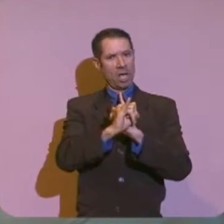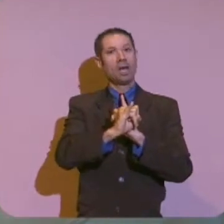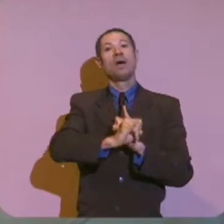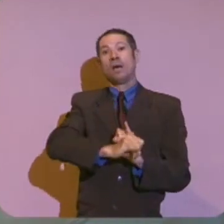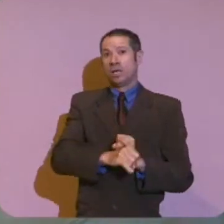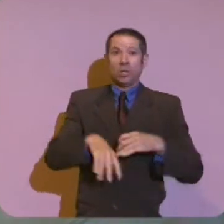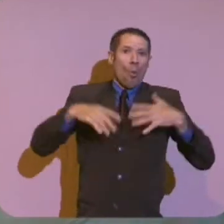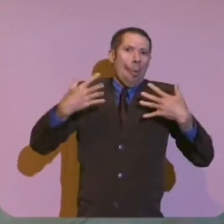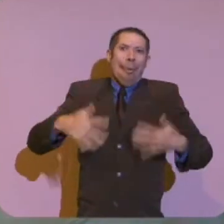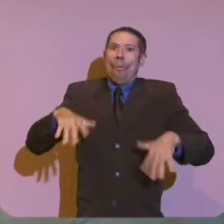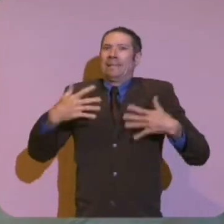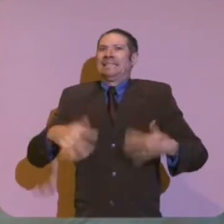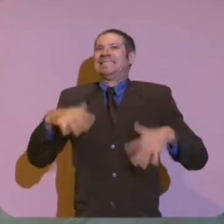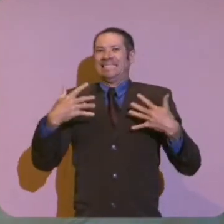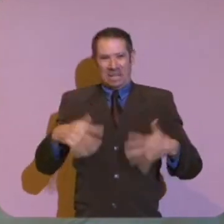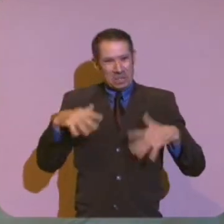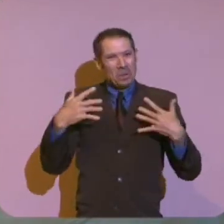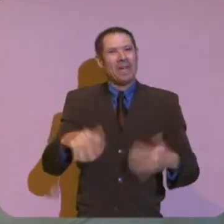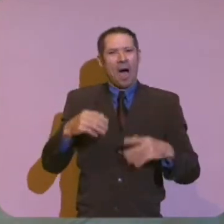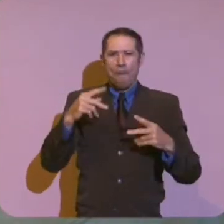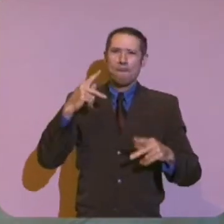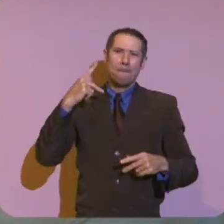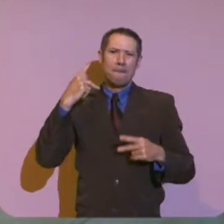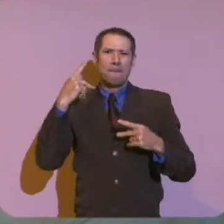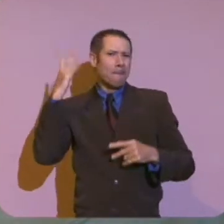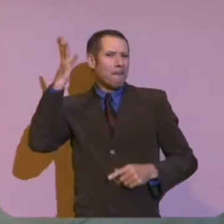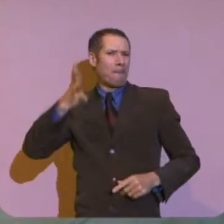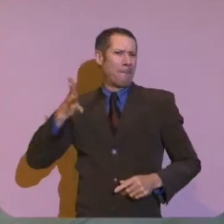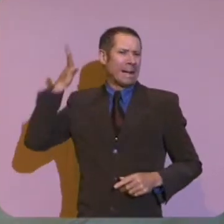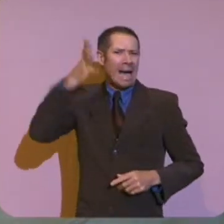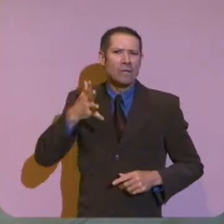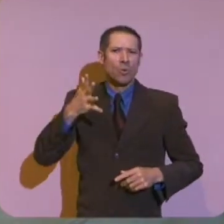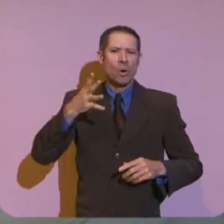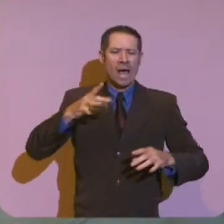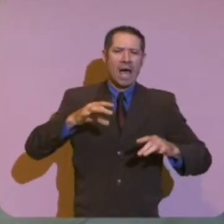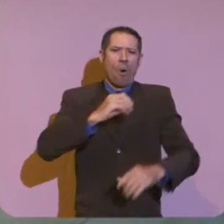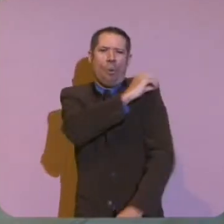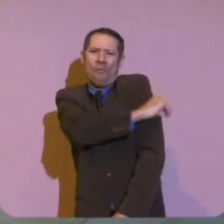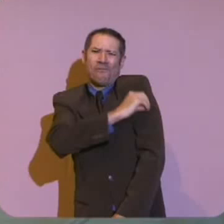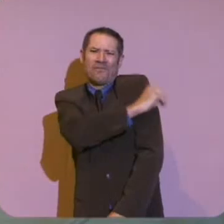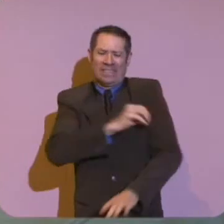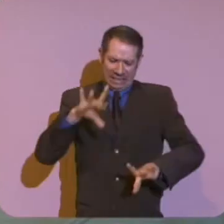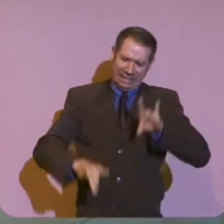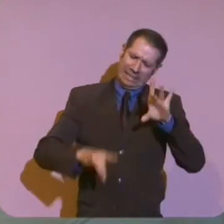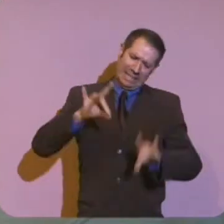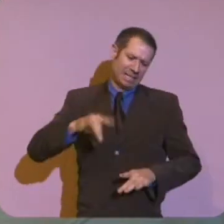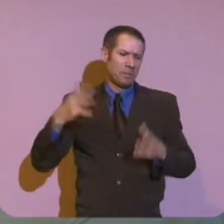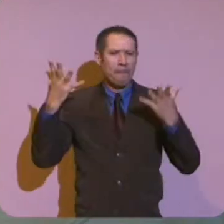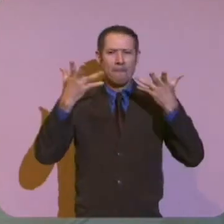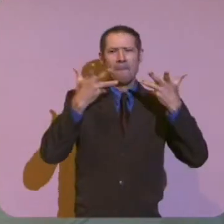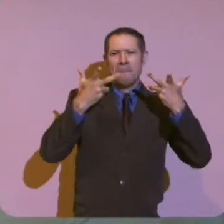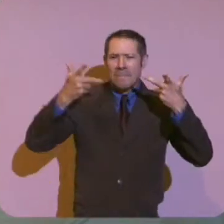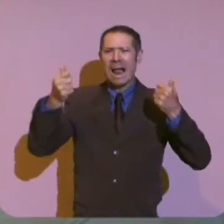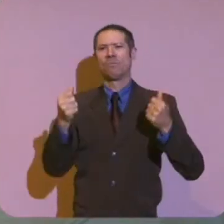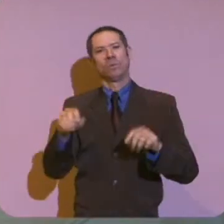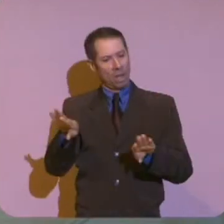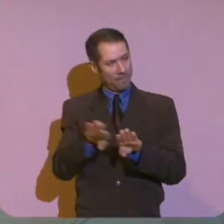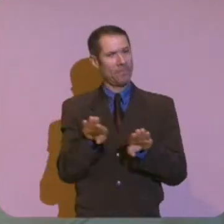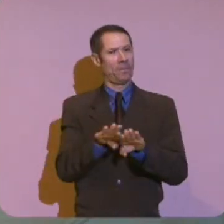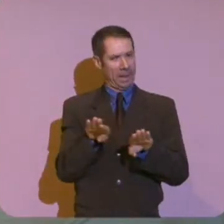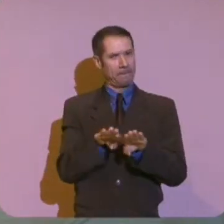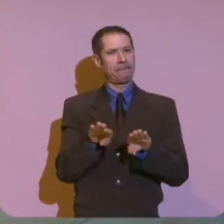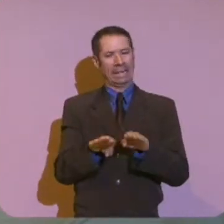ser sensacional, os preletores são maravilhosos, as oficinas são maravilhosas.